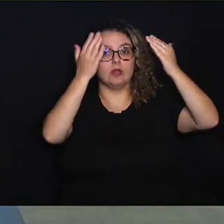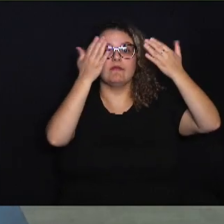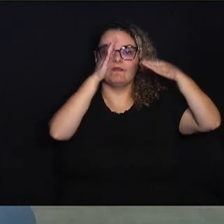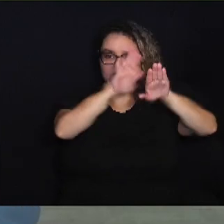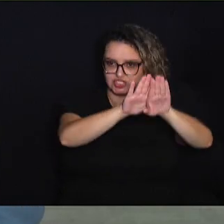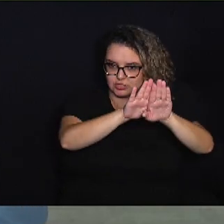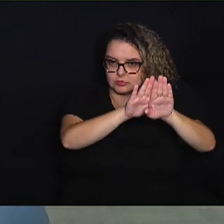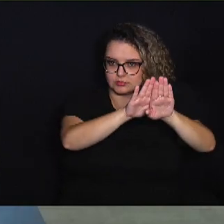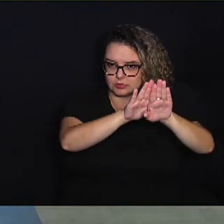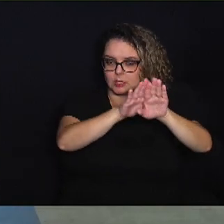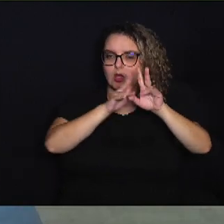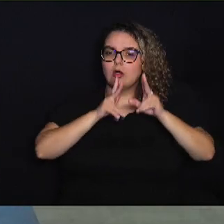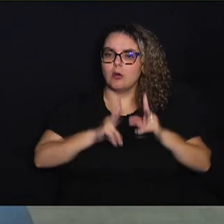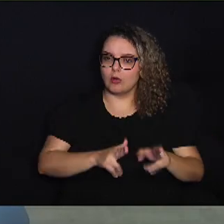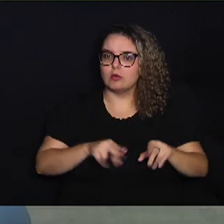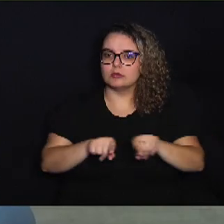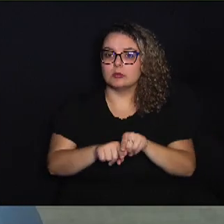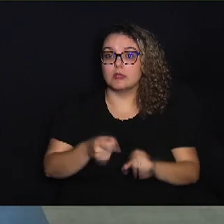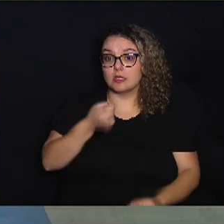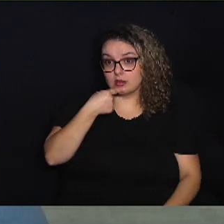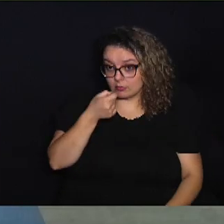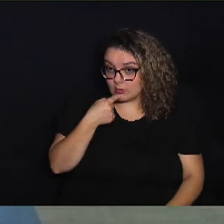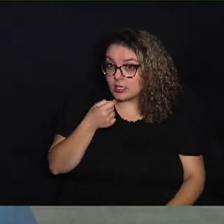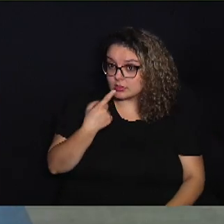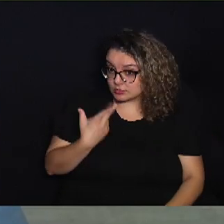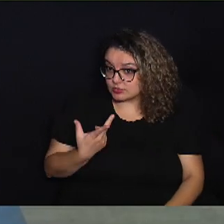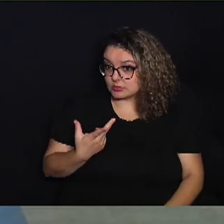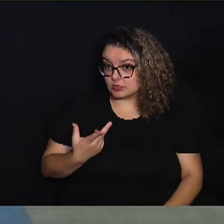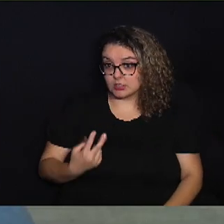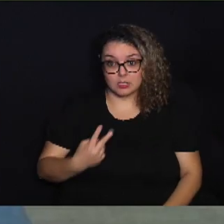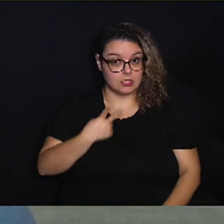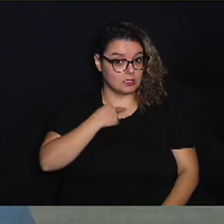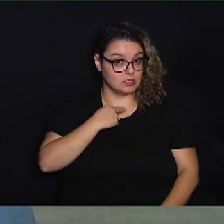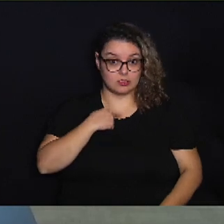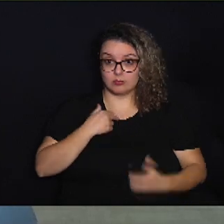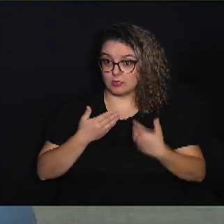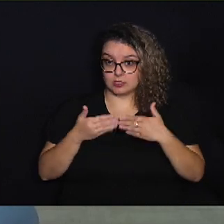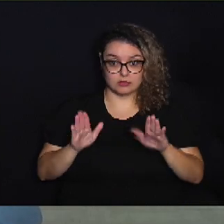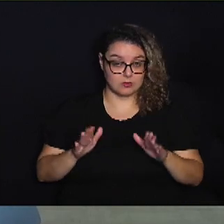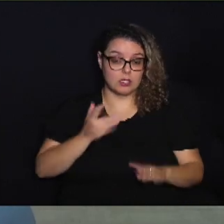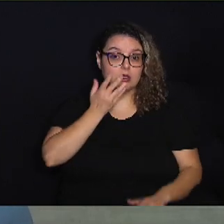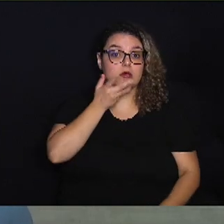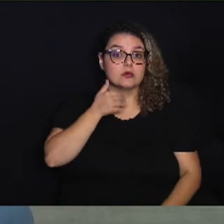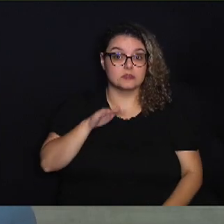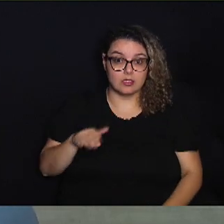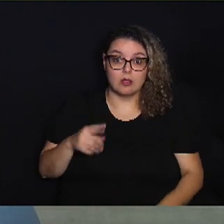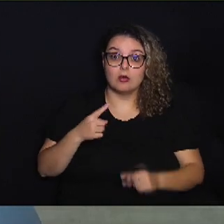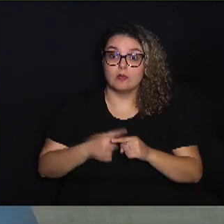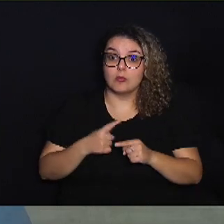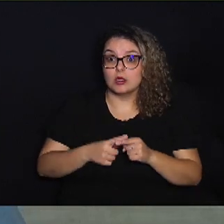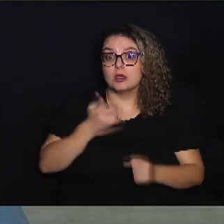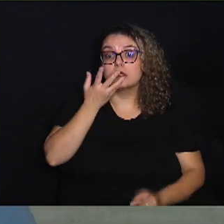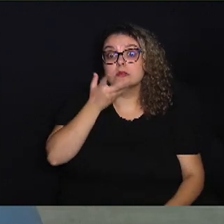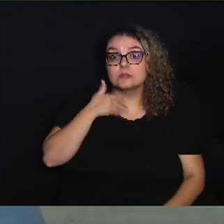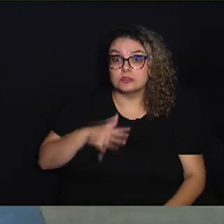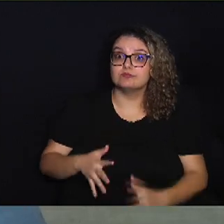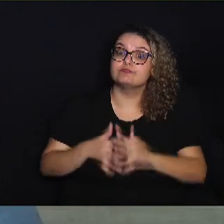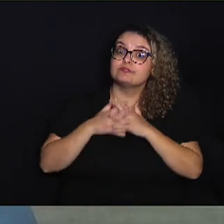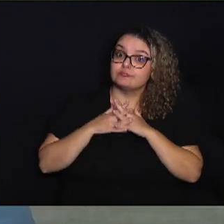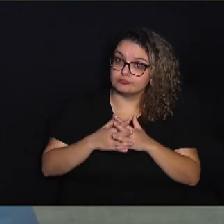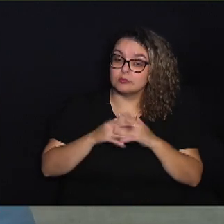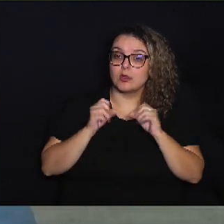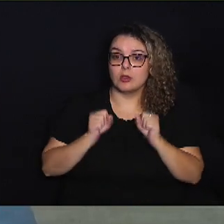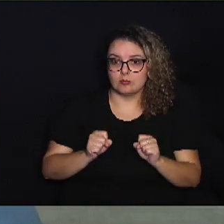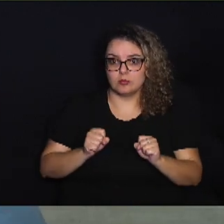fechado, como também os remédios. Os remédios não devem ficar expostos às crianças, porque as crianças podem confundir